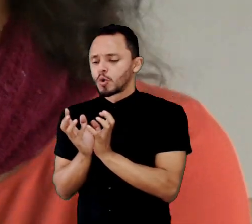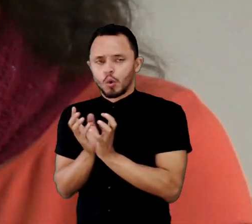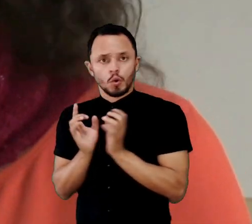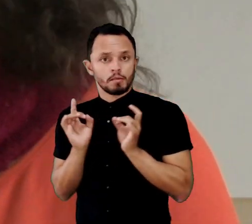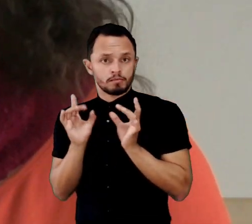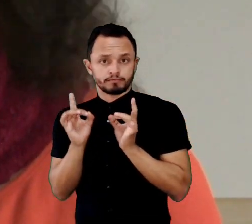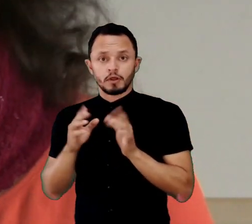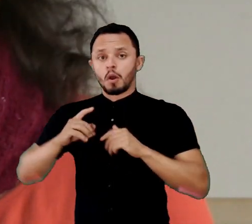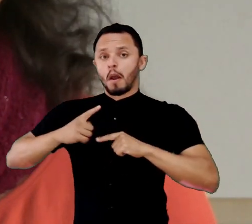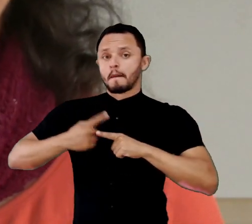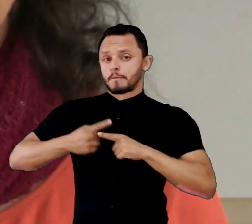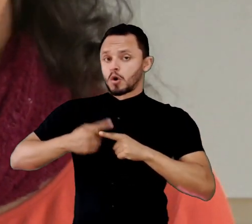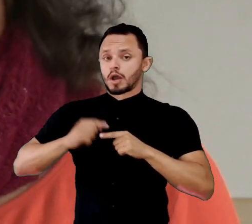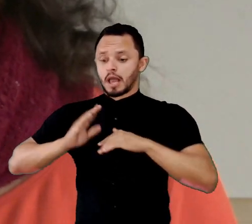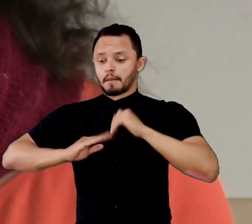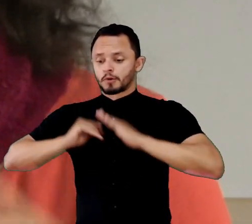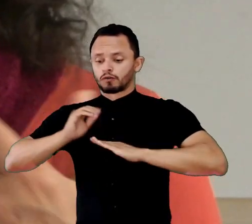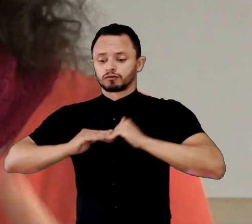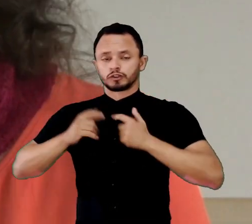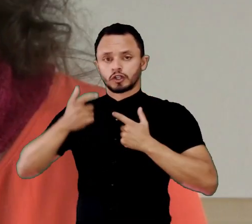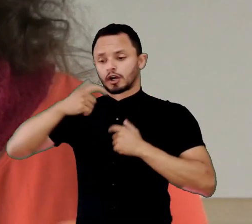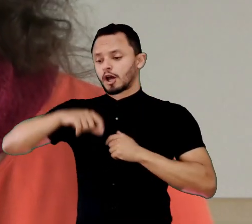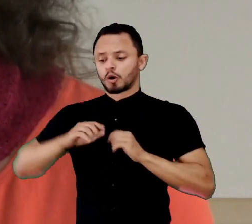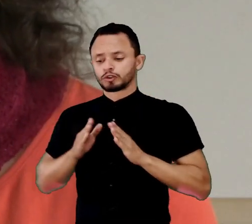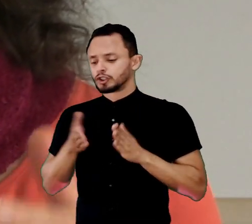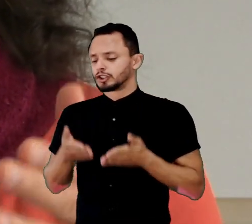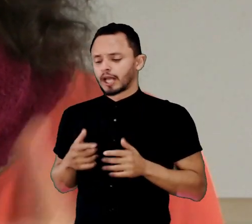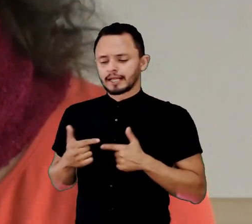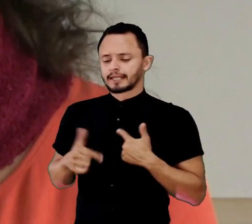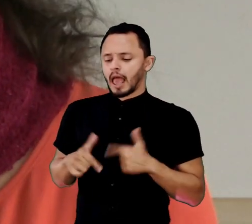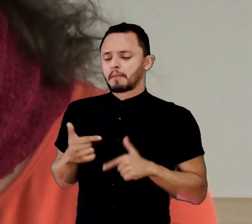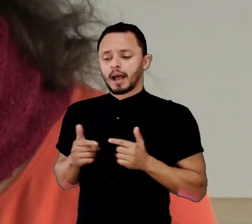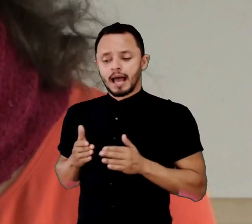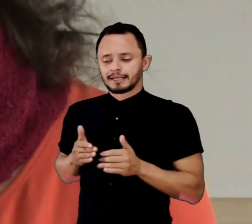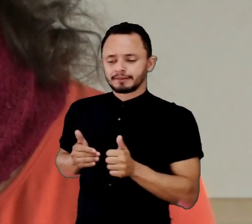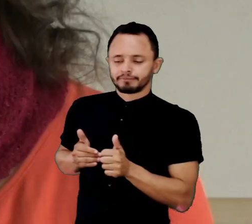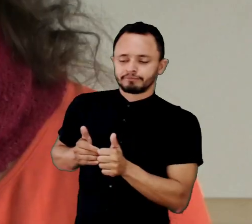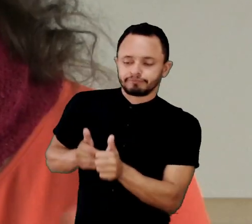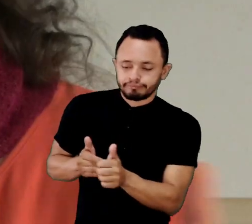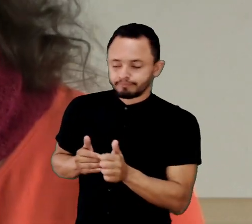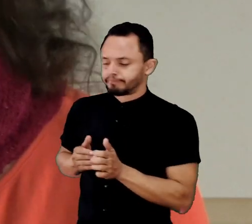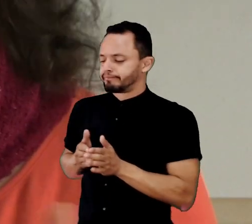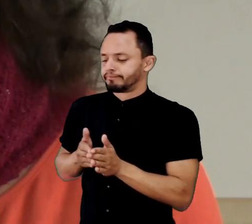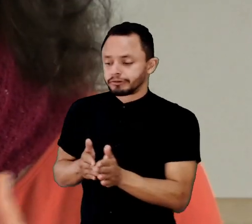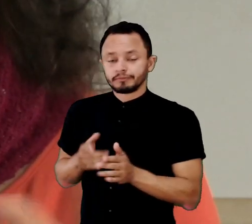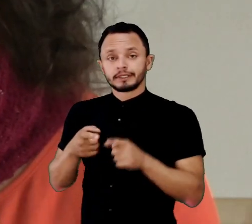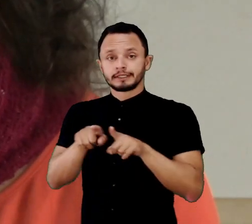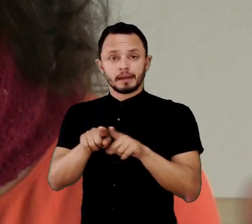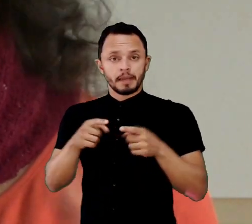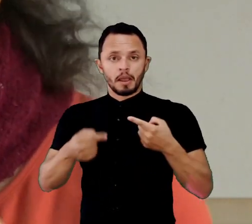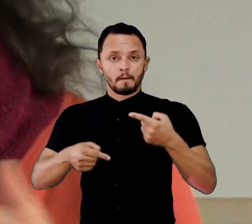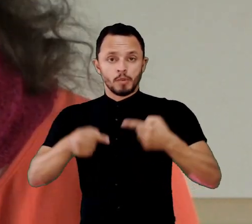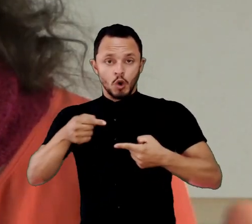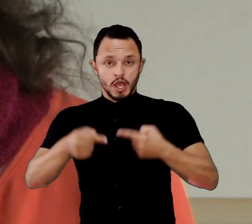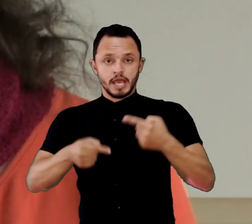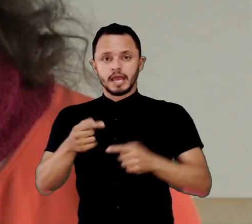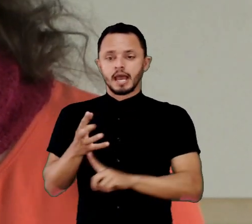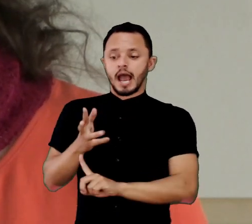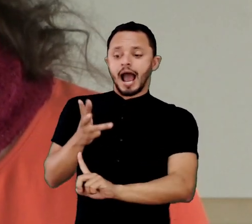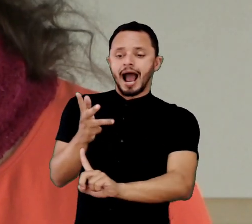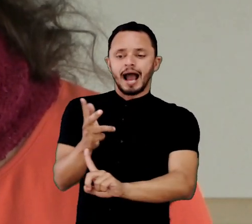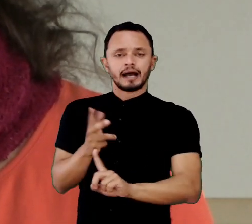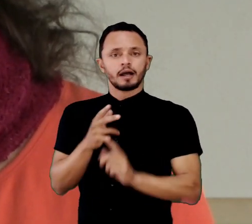esses dotes que a gente trouxe, né, com a vontade de uma inserção política, né, artística,